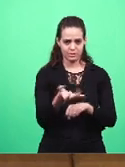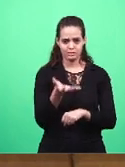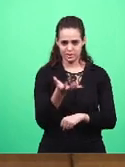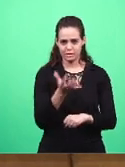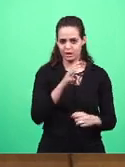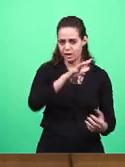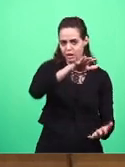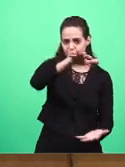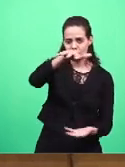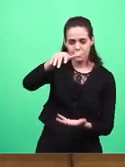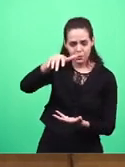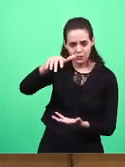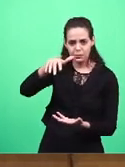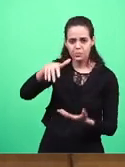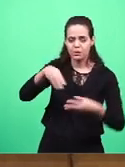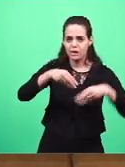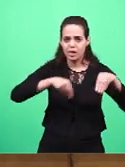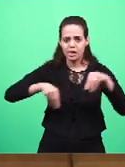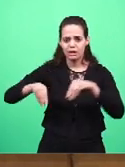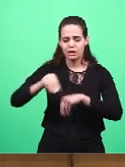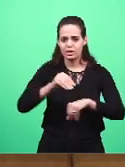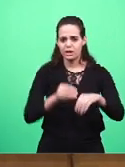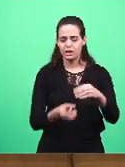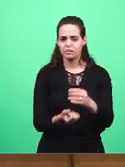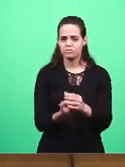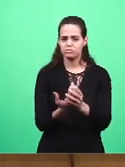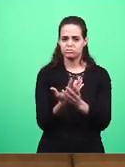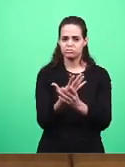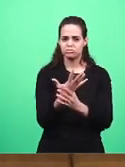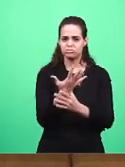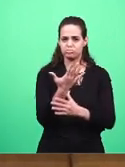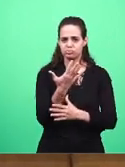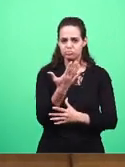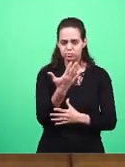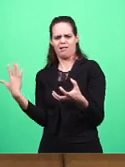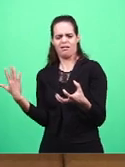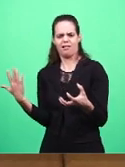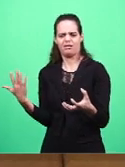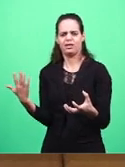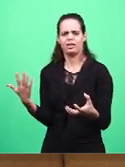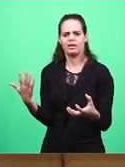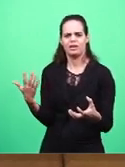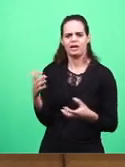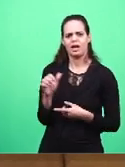A religião, ela tem um monte. A igreja fiel é uma só.